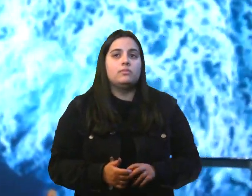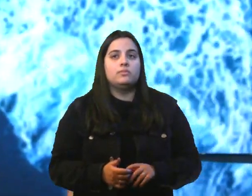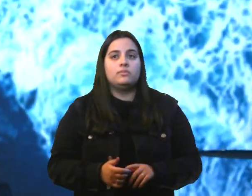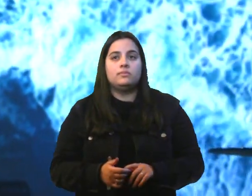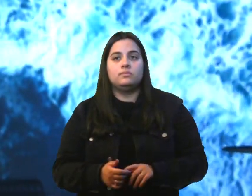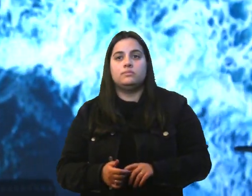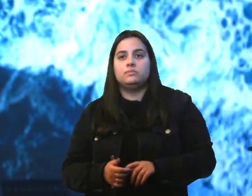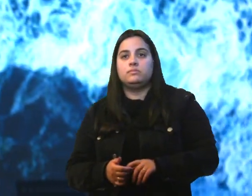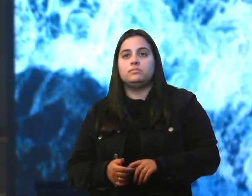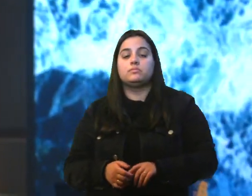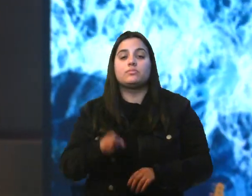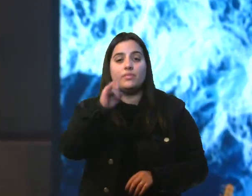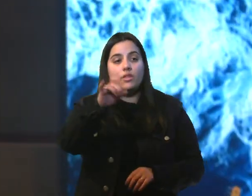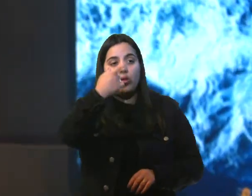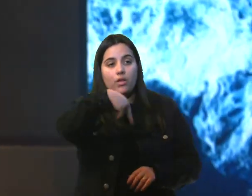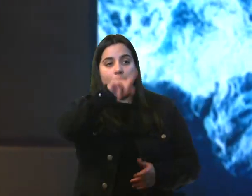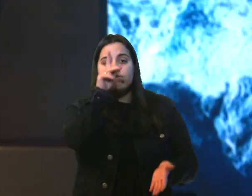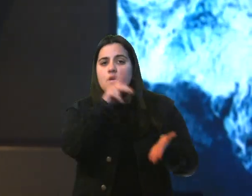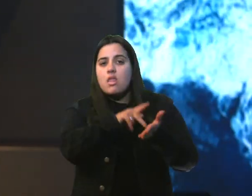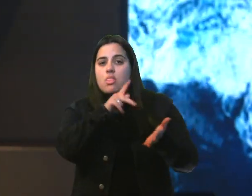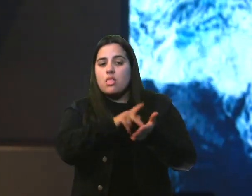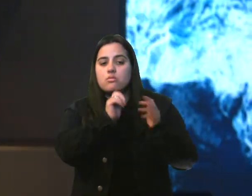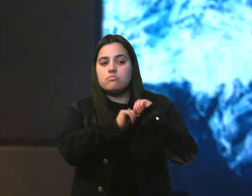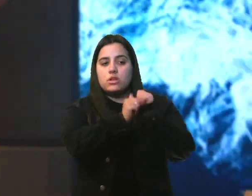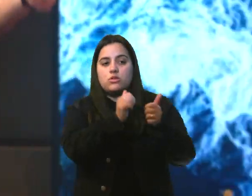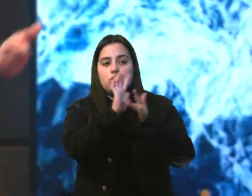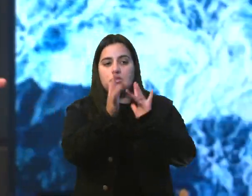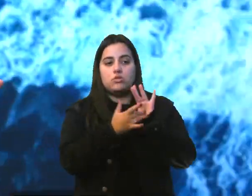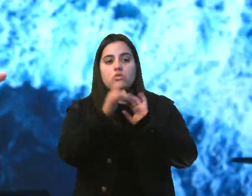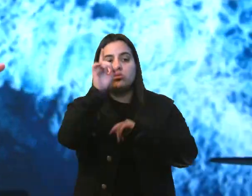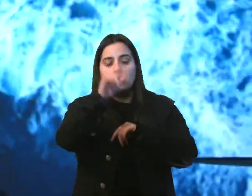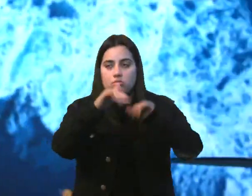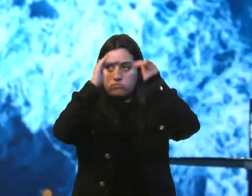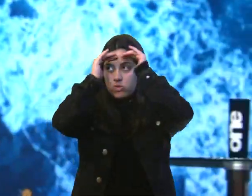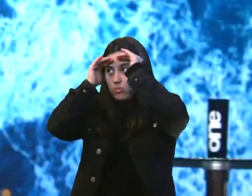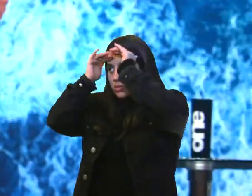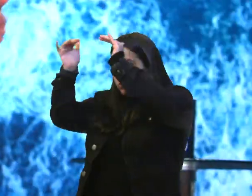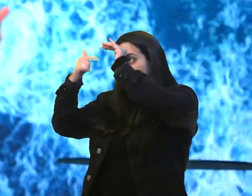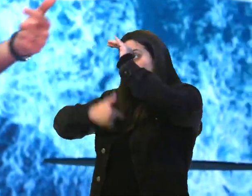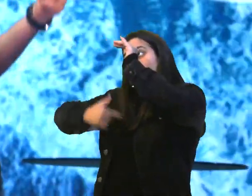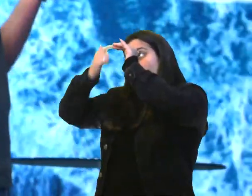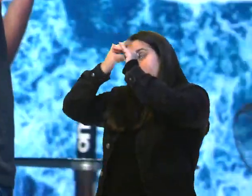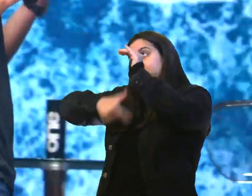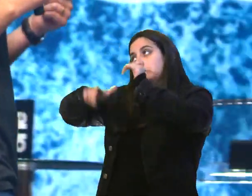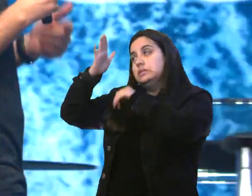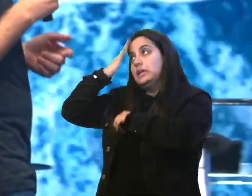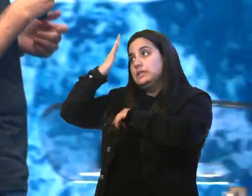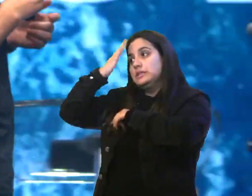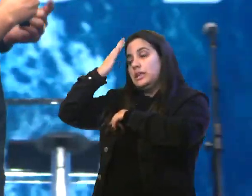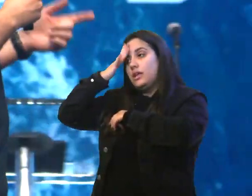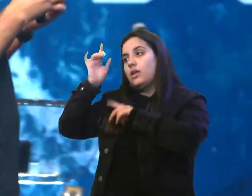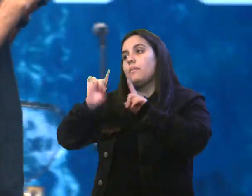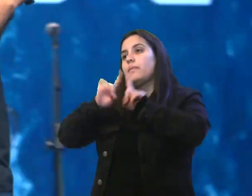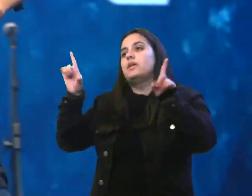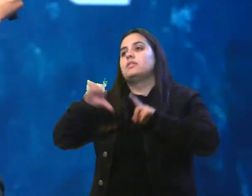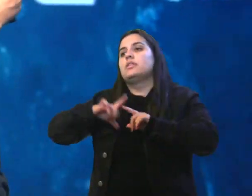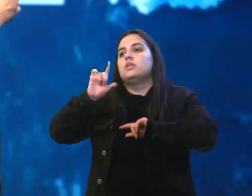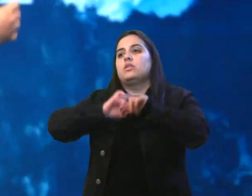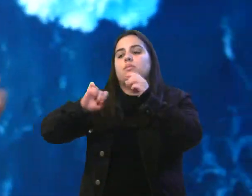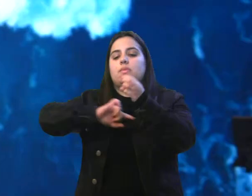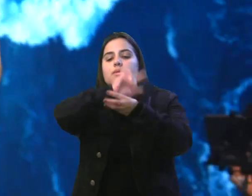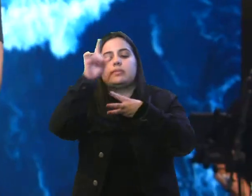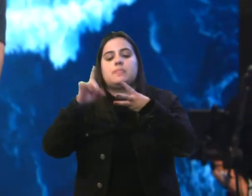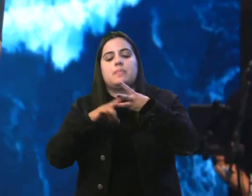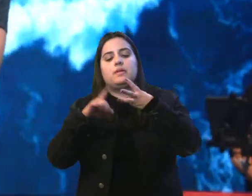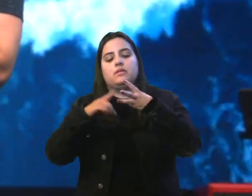ele é obediente, ele reconhece quem é, mas existe uma terceira característica